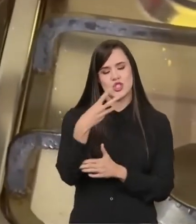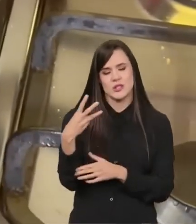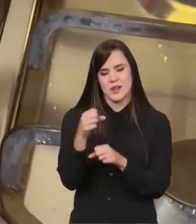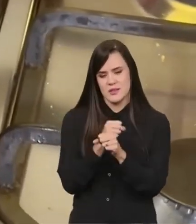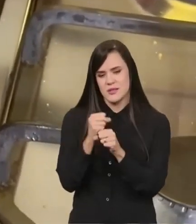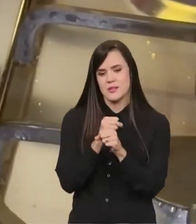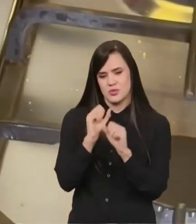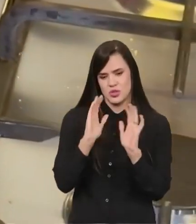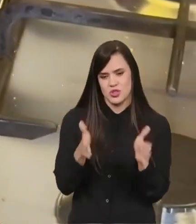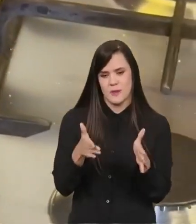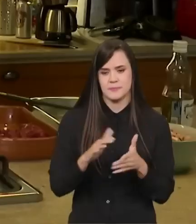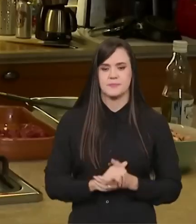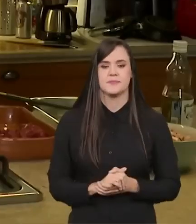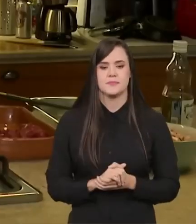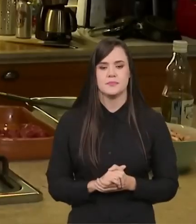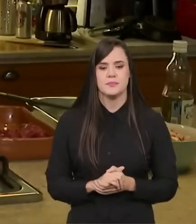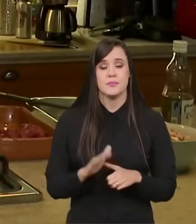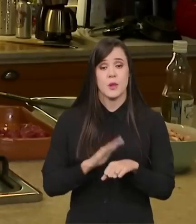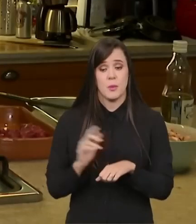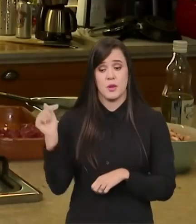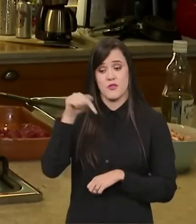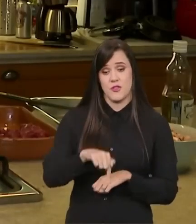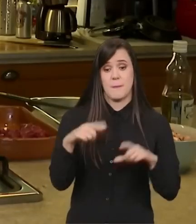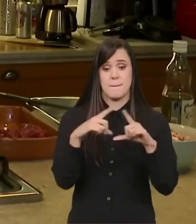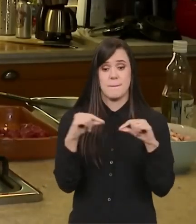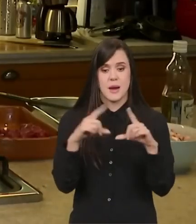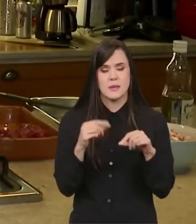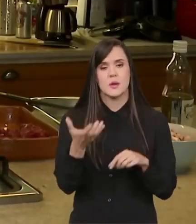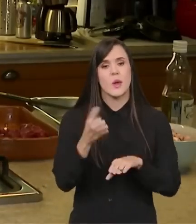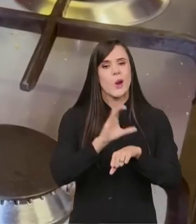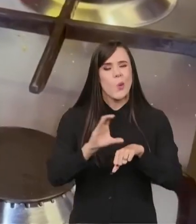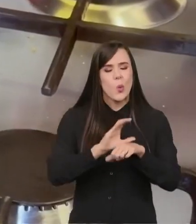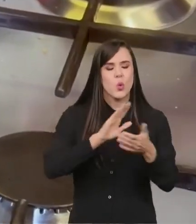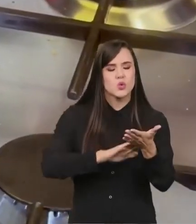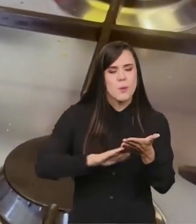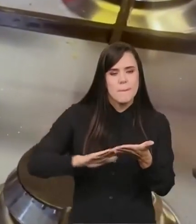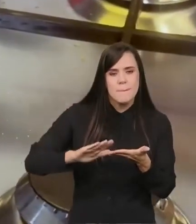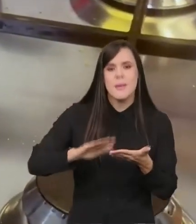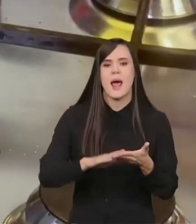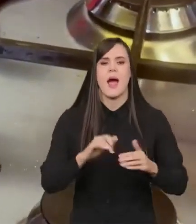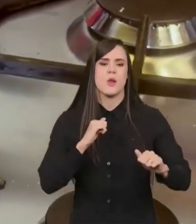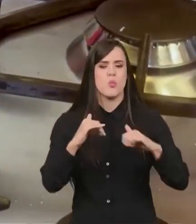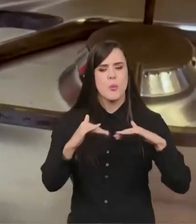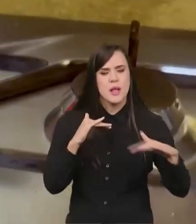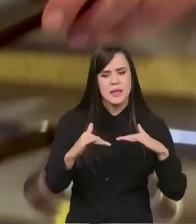só. Então, assim, quando eu vim para Brasília, eu falei, não, eu quero fazer o curso de Braille, quero fazer curso de